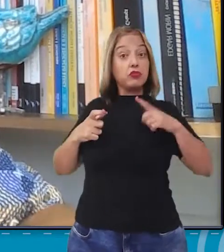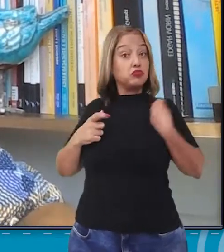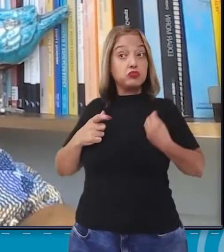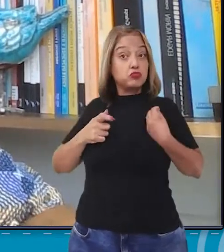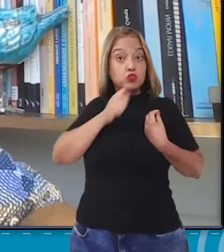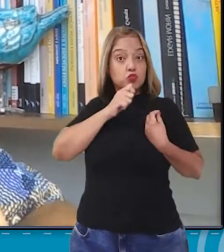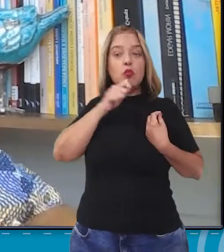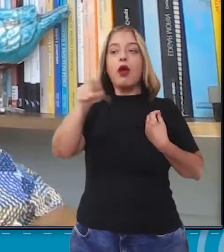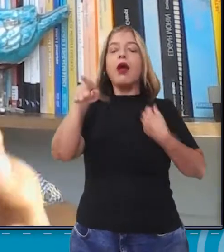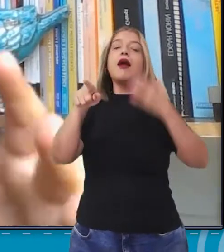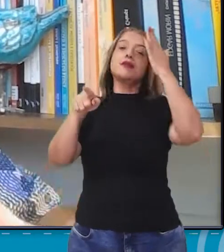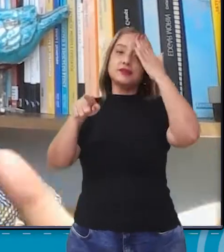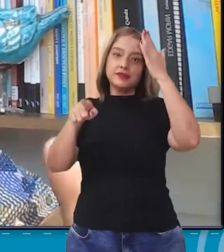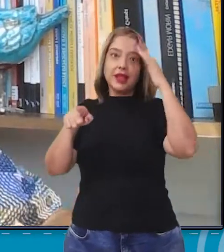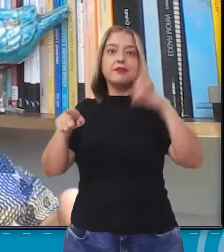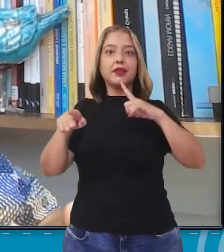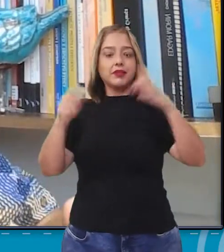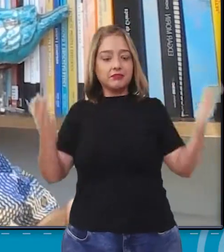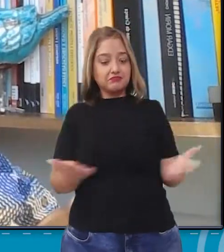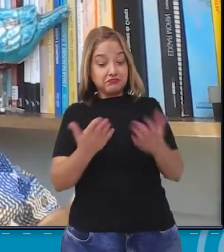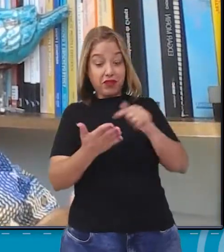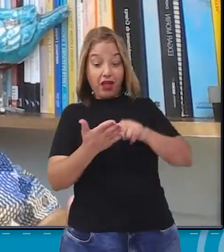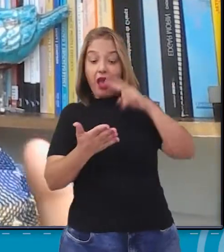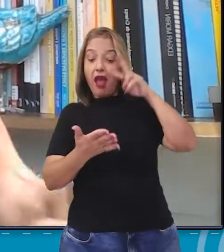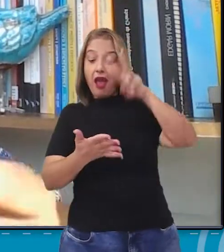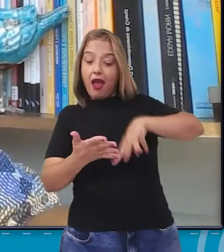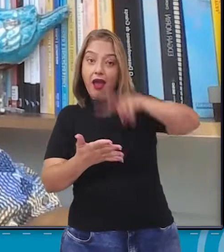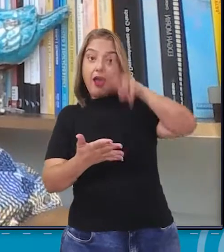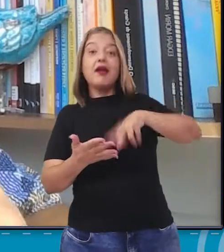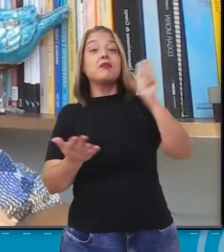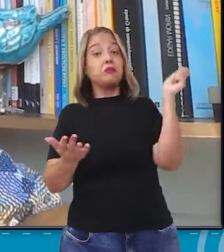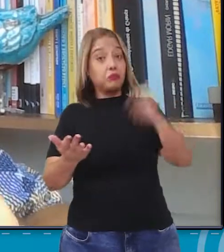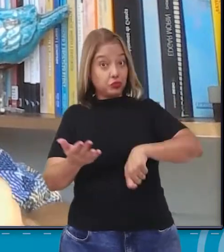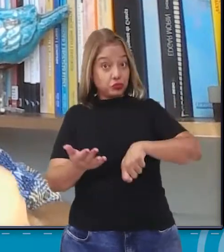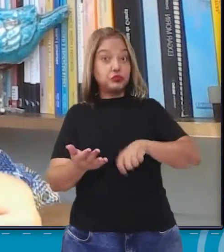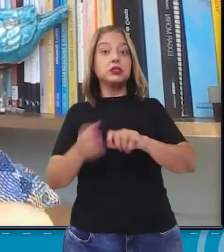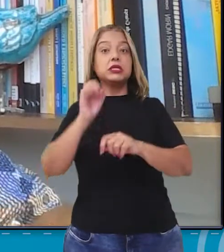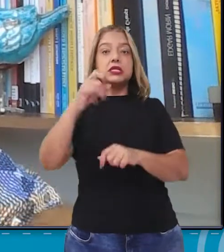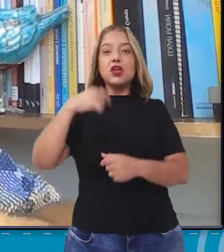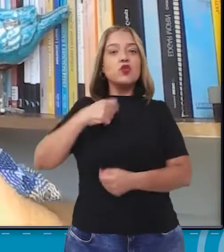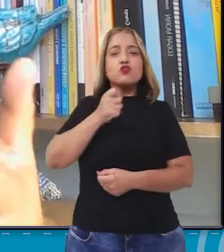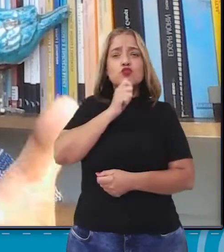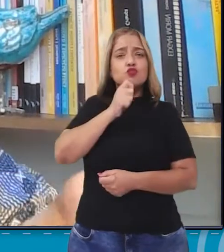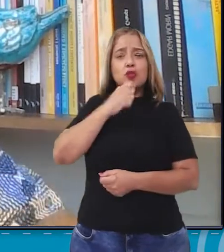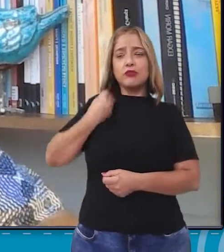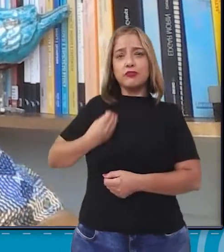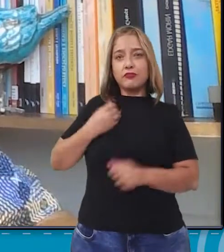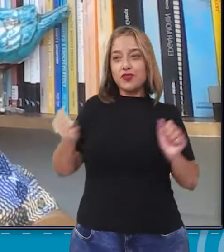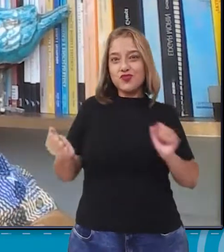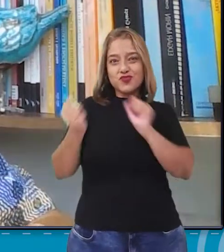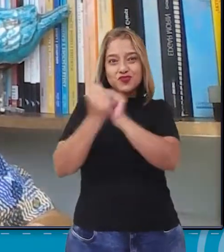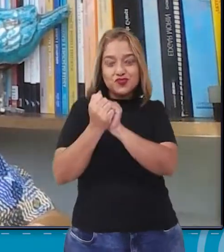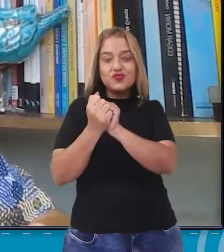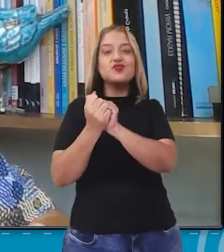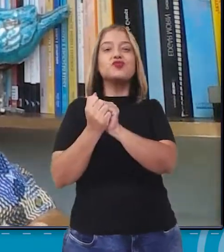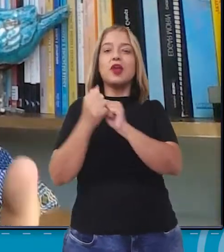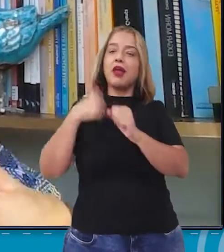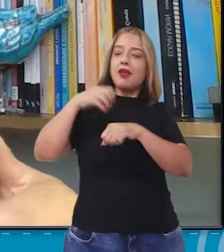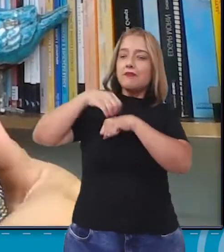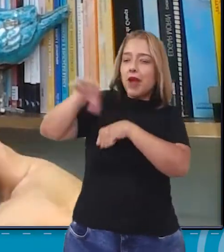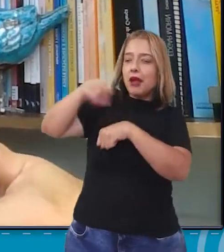sempre podem ter a presença do objeto livro. Então, na minha ausência como alguém que transmito o texto